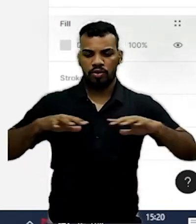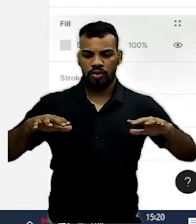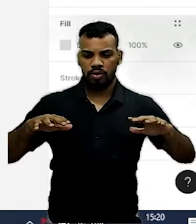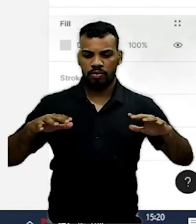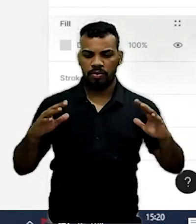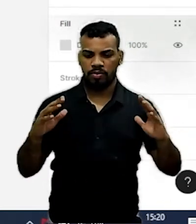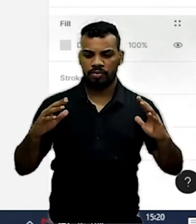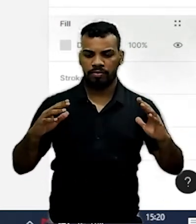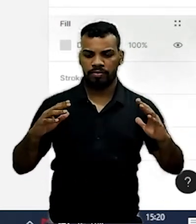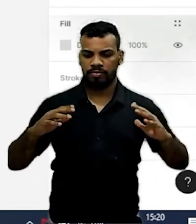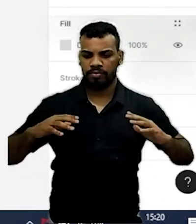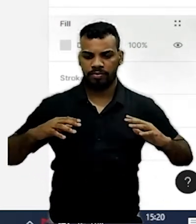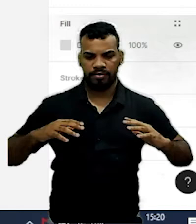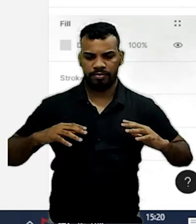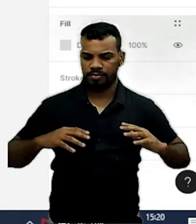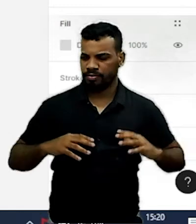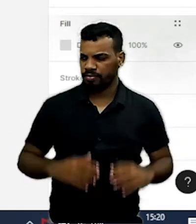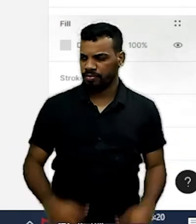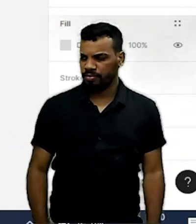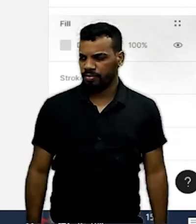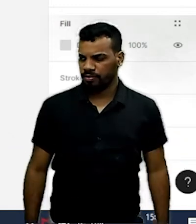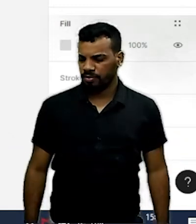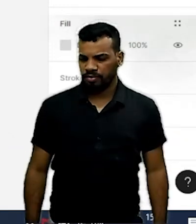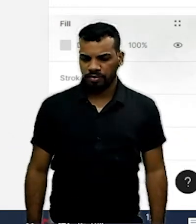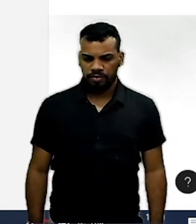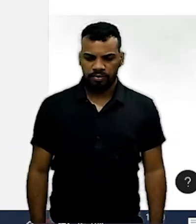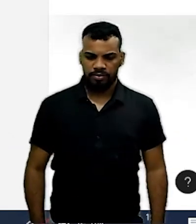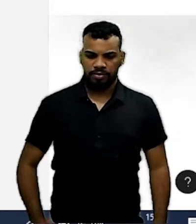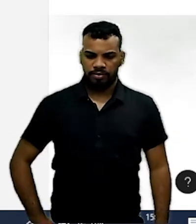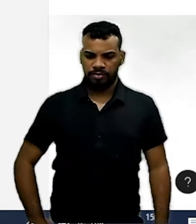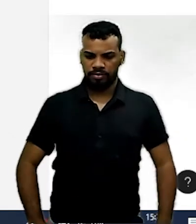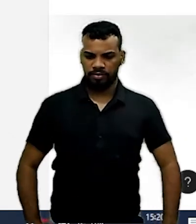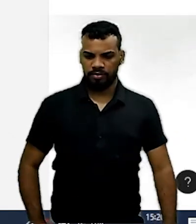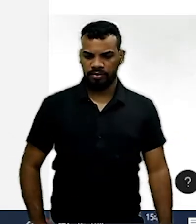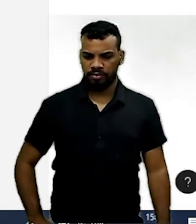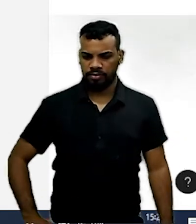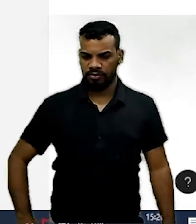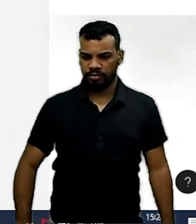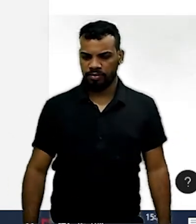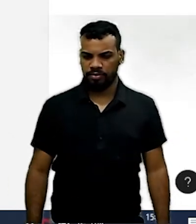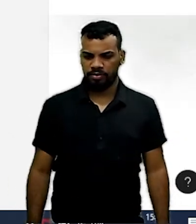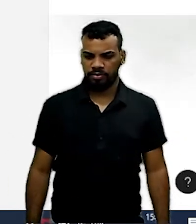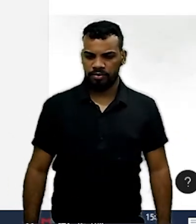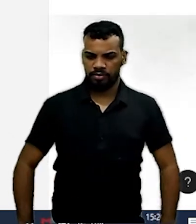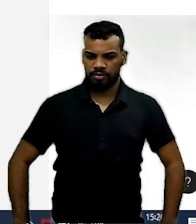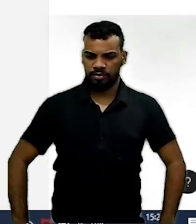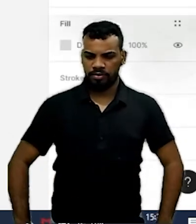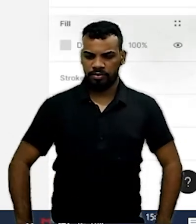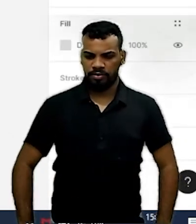pontas. Eu também estou arredondando elas. Fiz um selo.